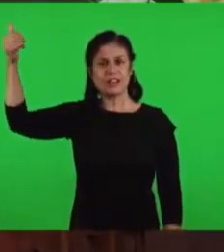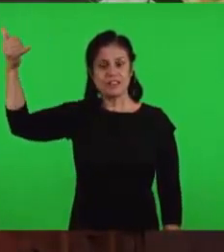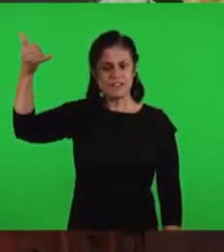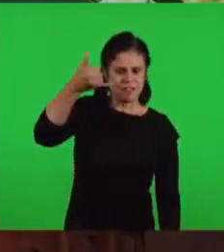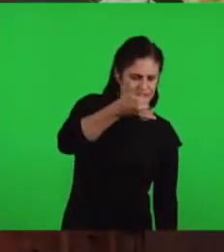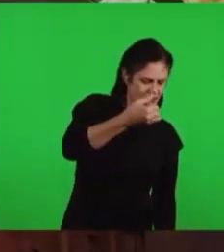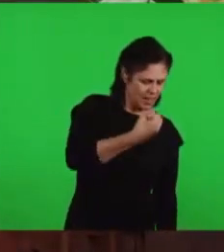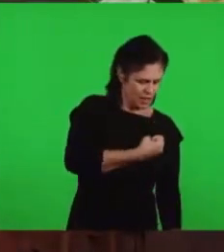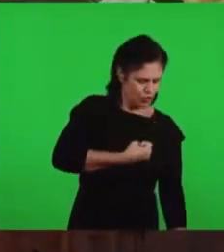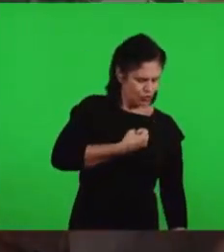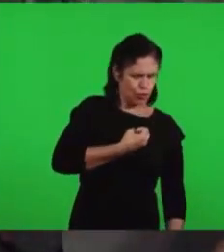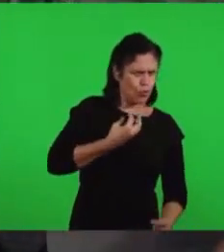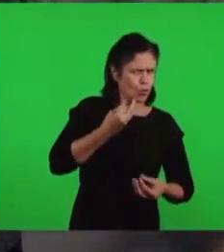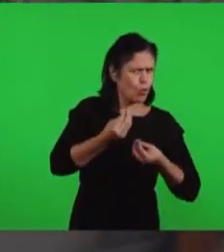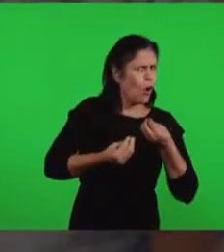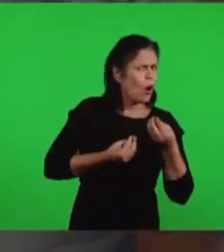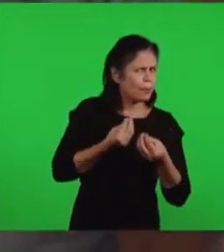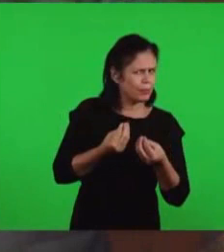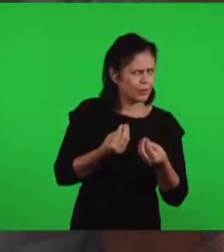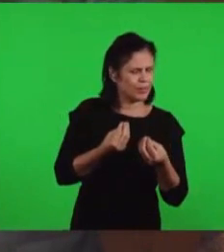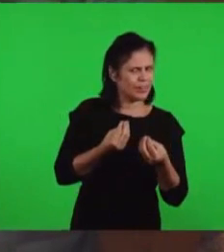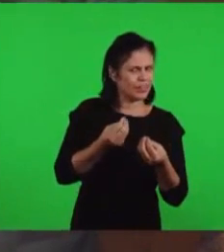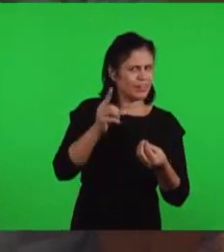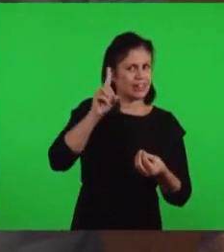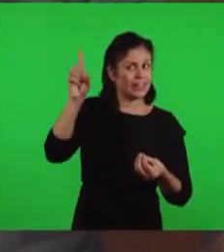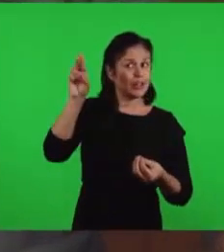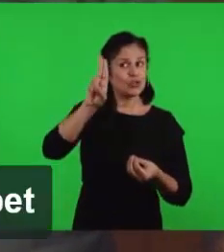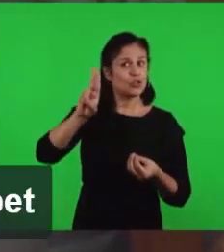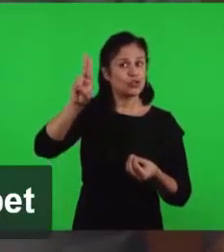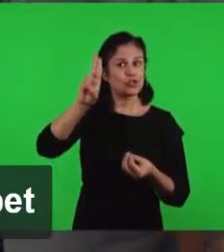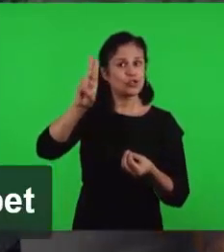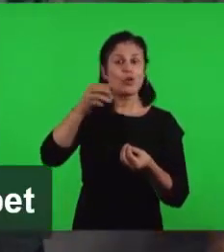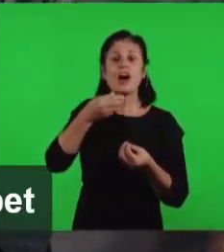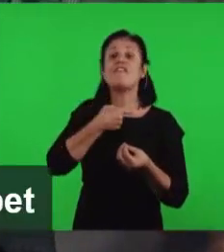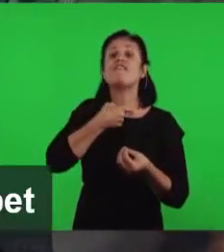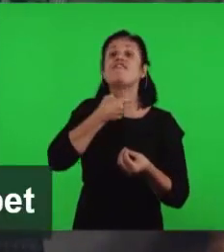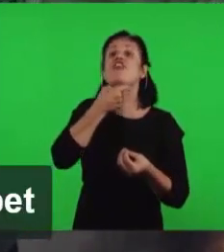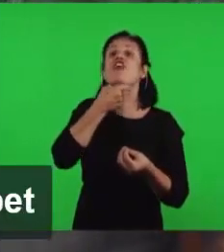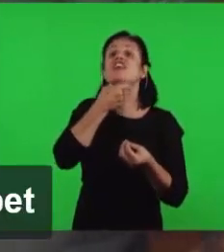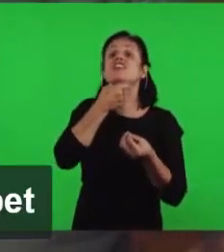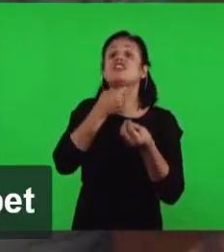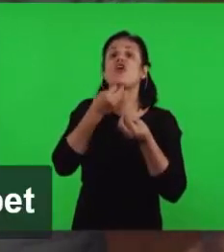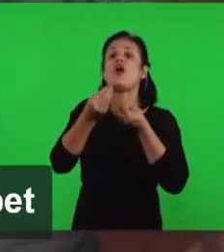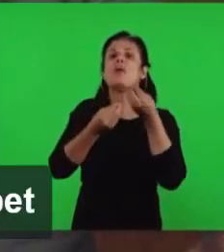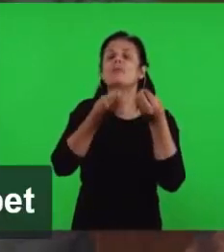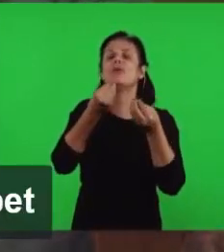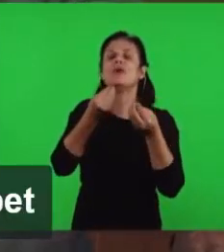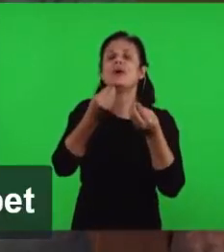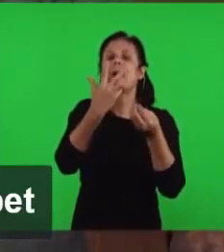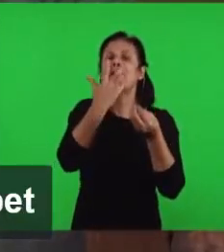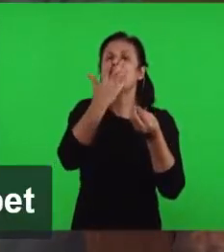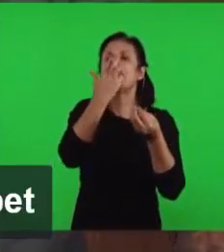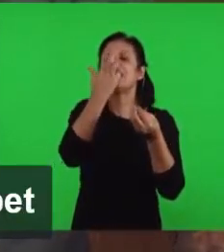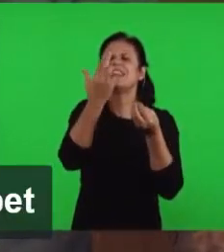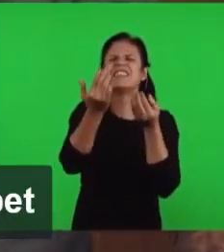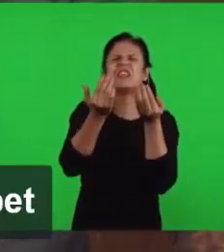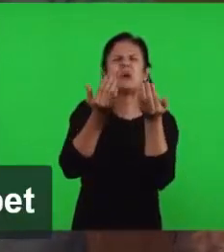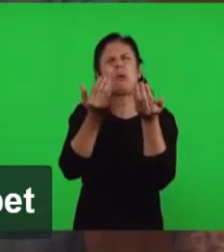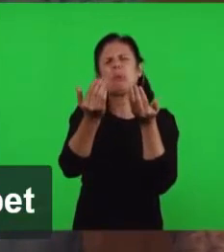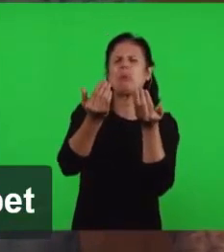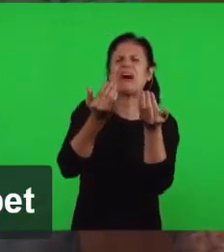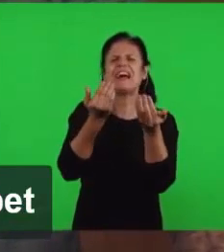a João de que maneira ele usou essa voz essa voz era semelhante